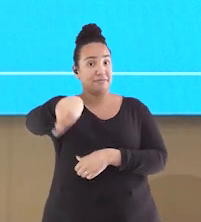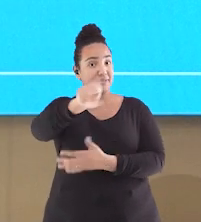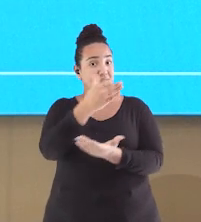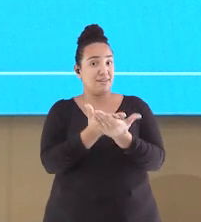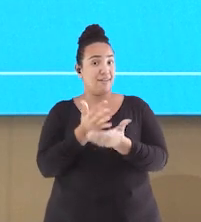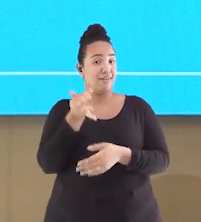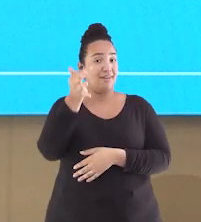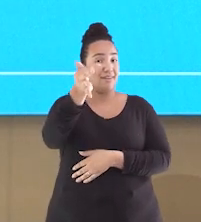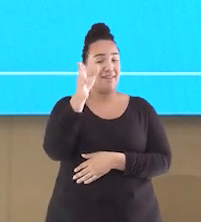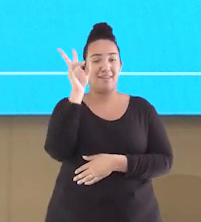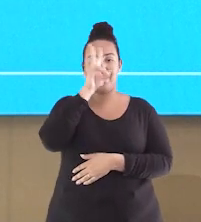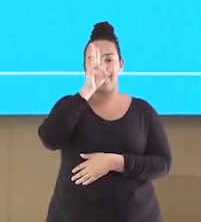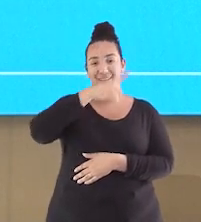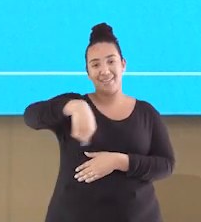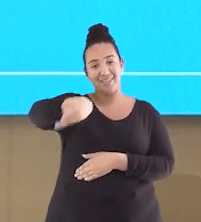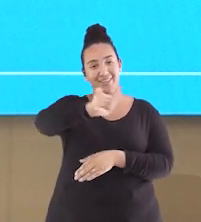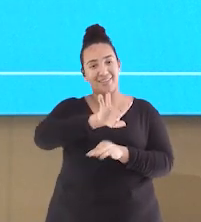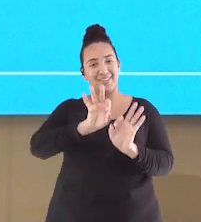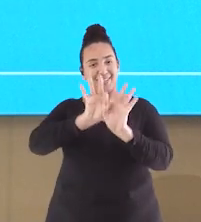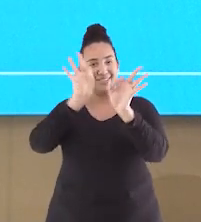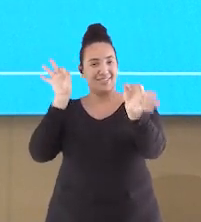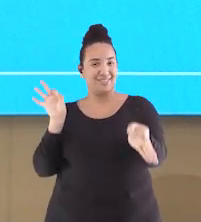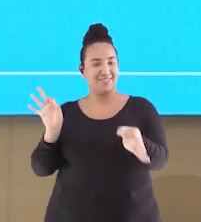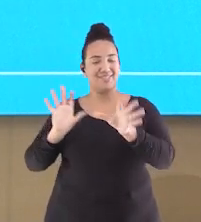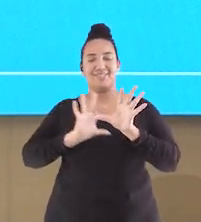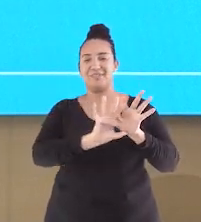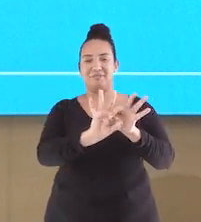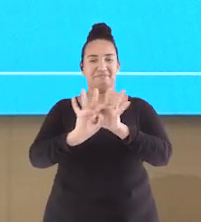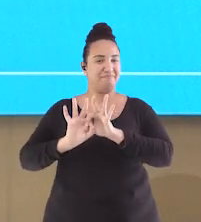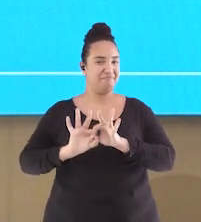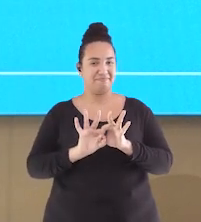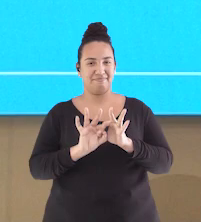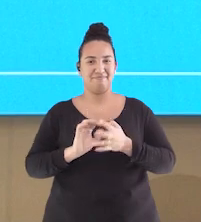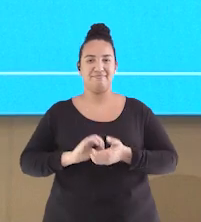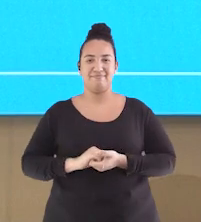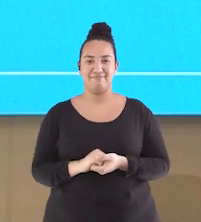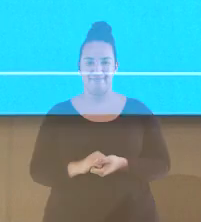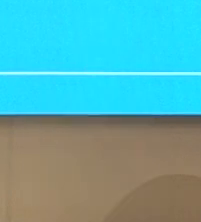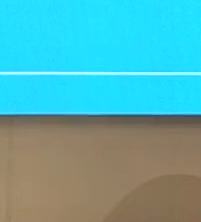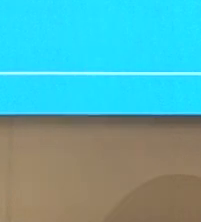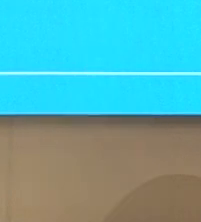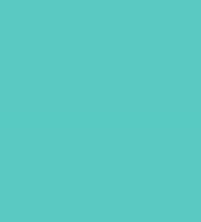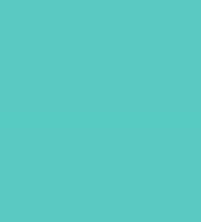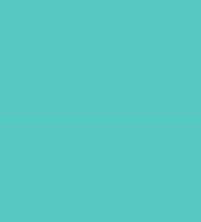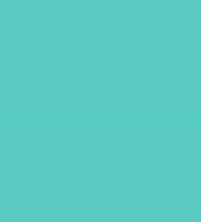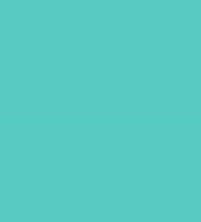aula. E não esqueçam, mesmo distantes, estamos juntos!